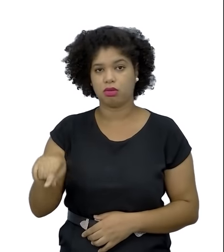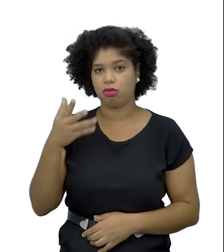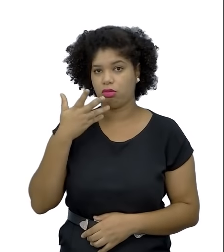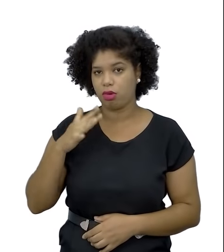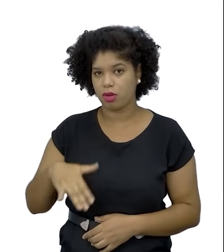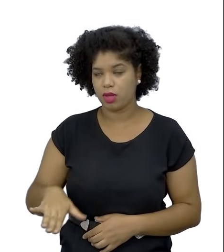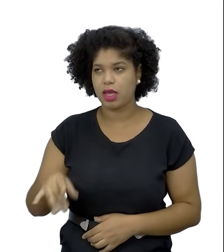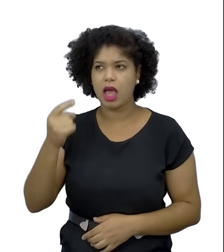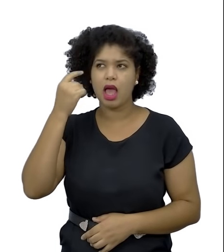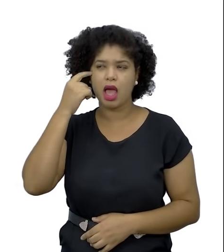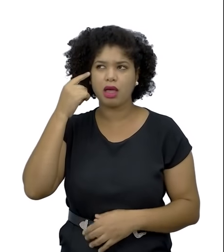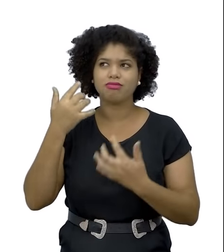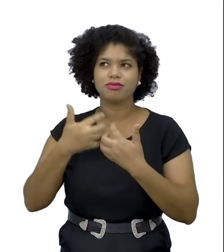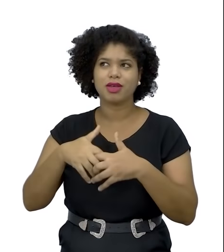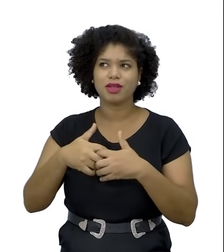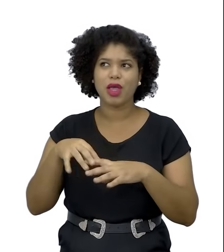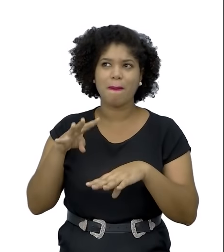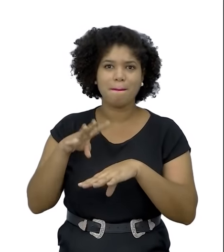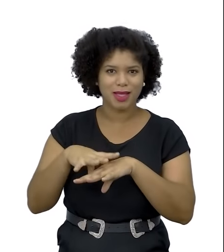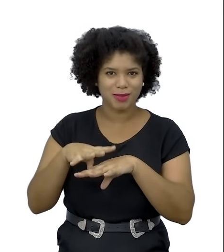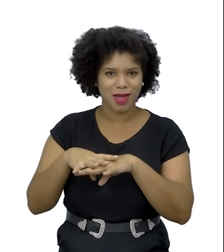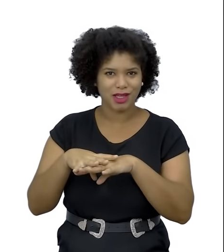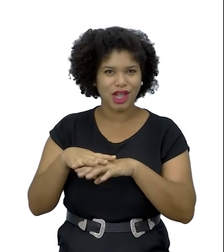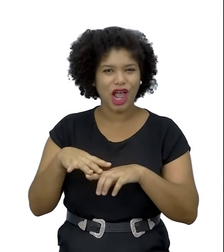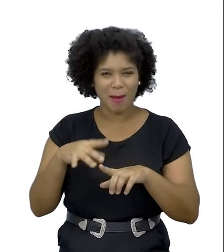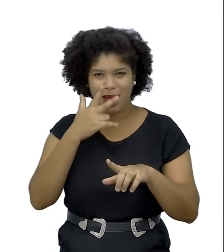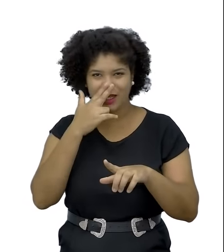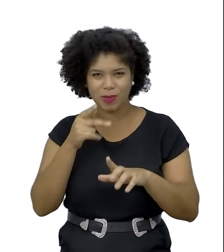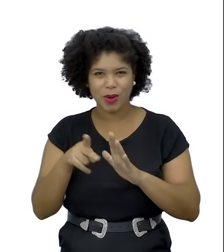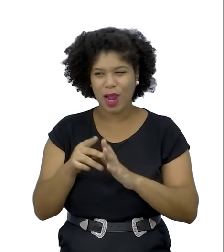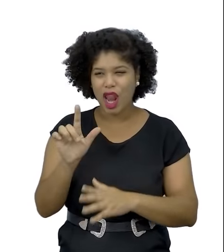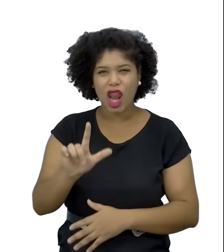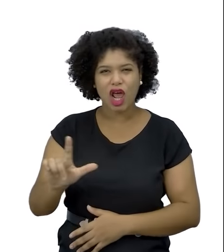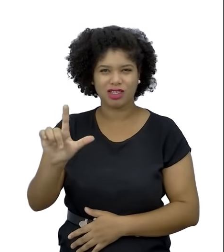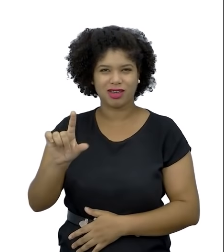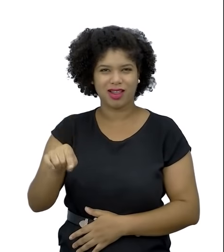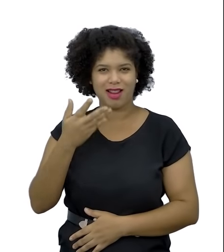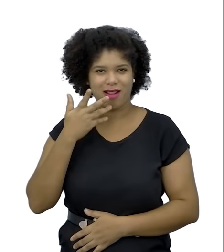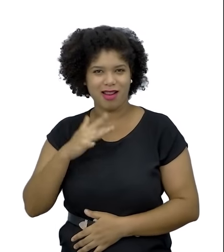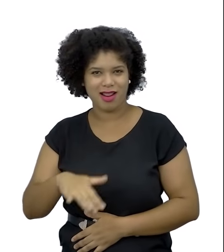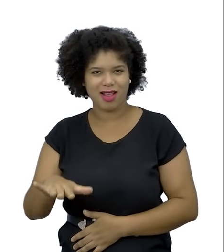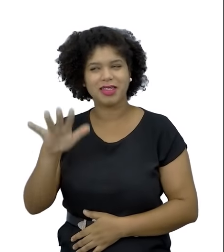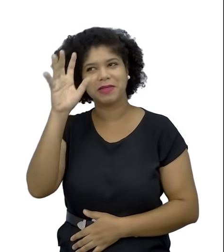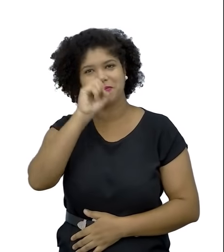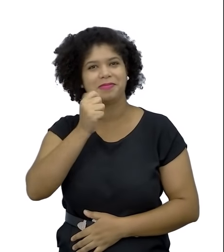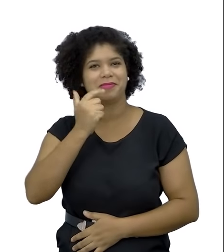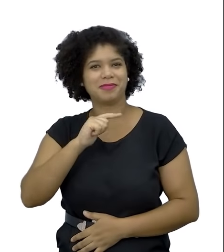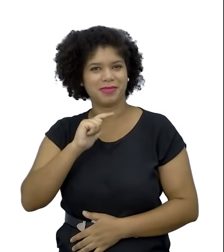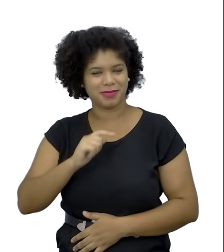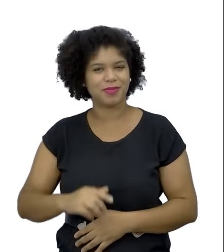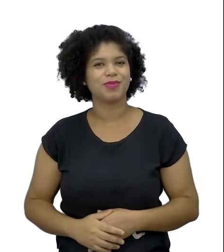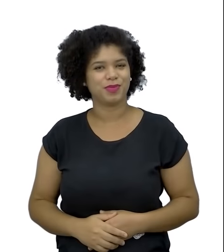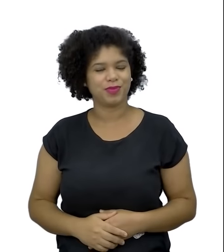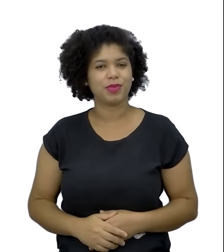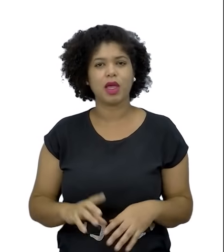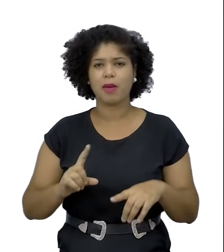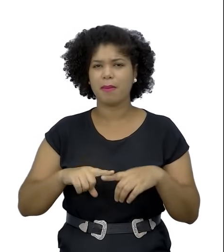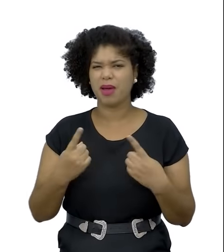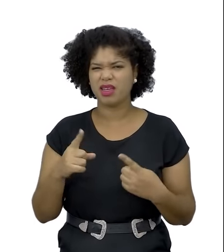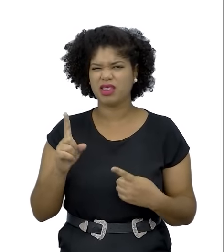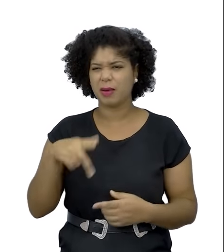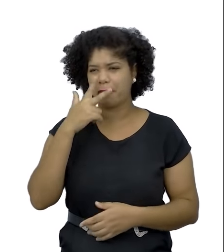raciocínio lógico-matemático por meio da construção do conhecimento pelas crianças. E isso se dá não de